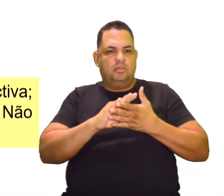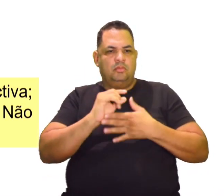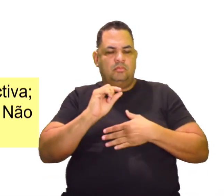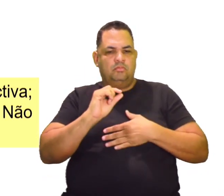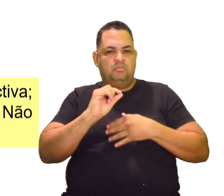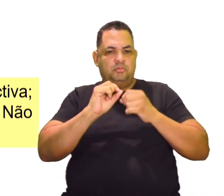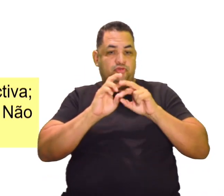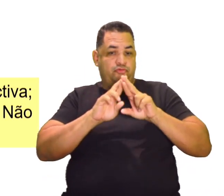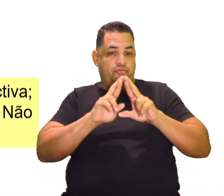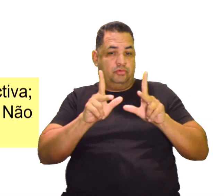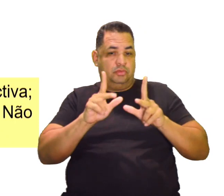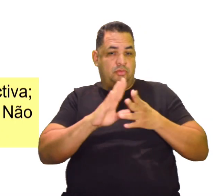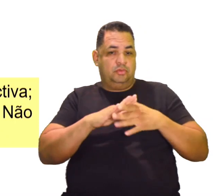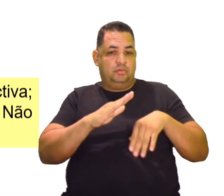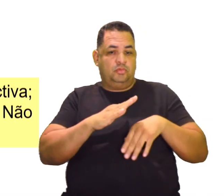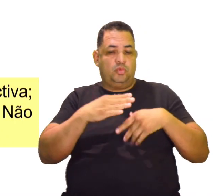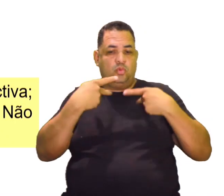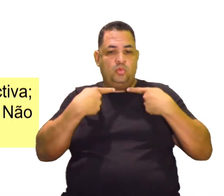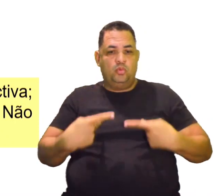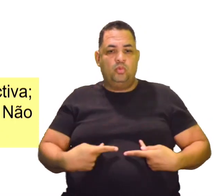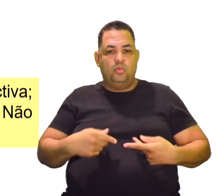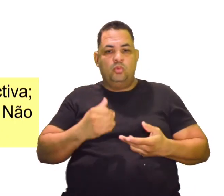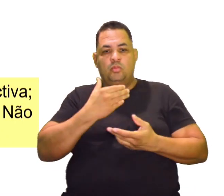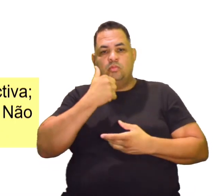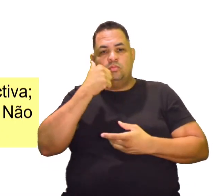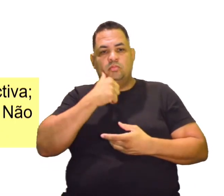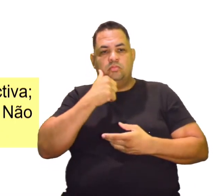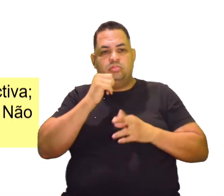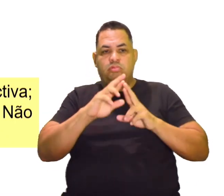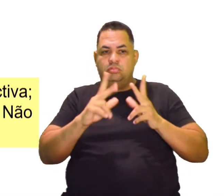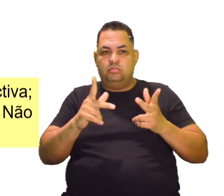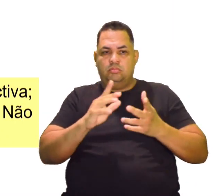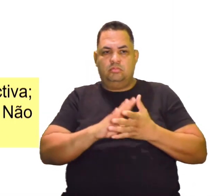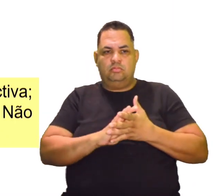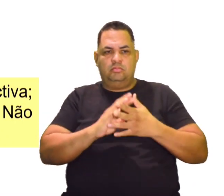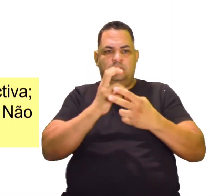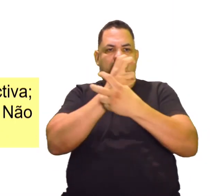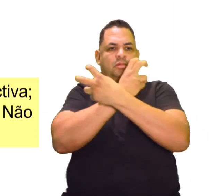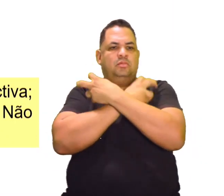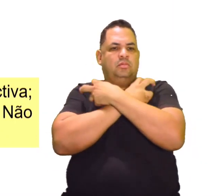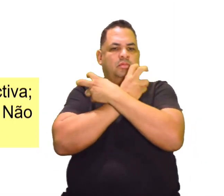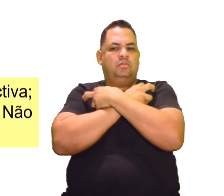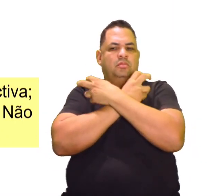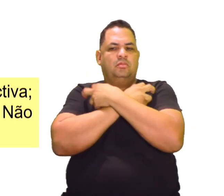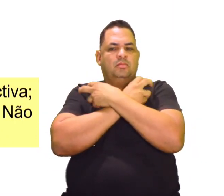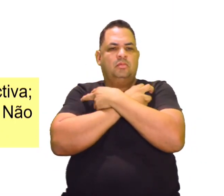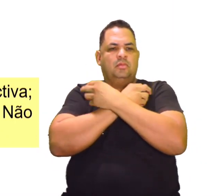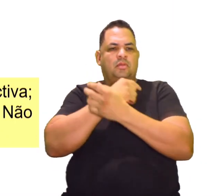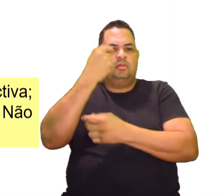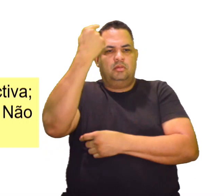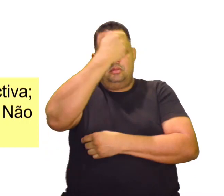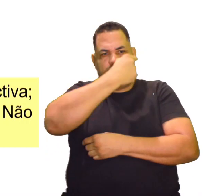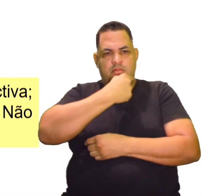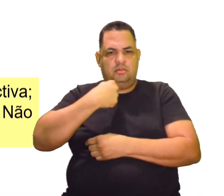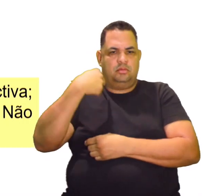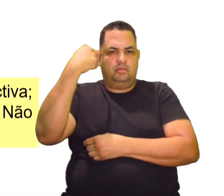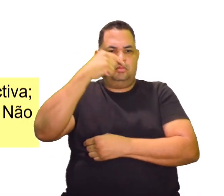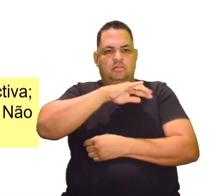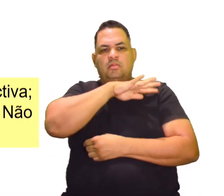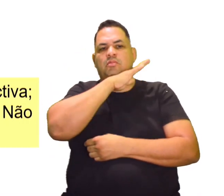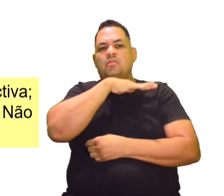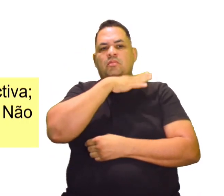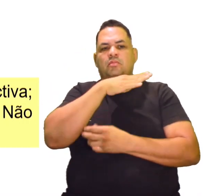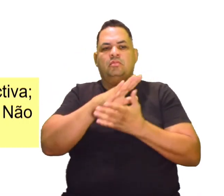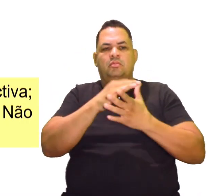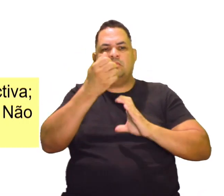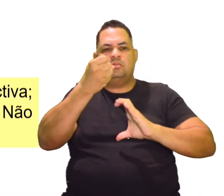masculino. E os faraós sempre também eram representados com cabeça, né, de animais, como de chacal. Então, são